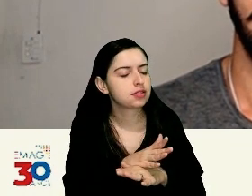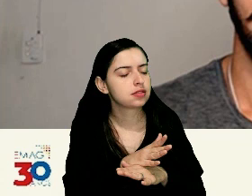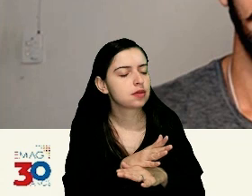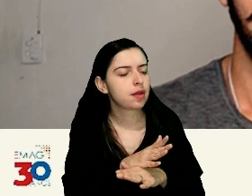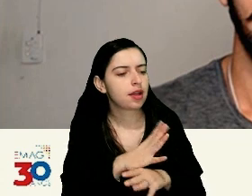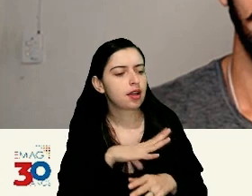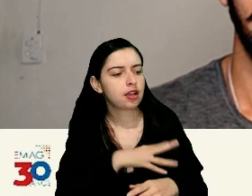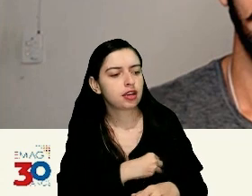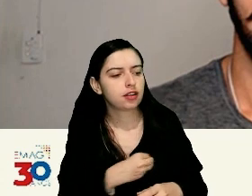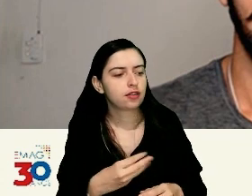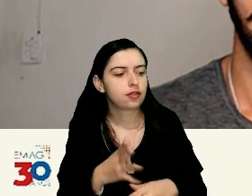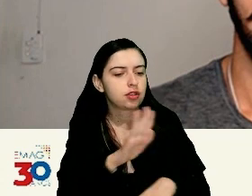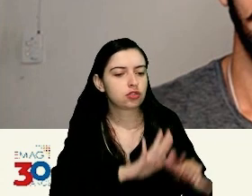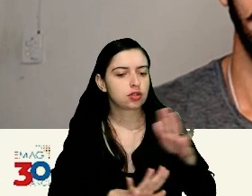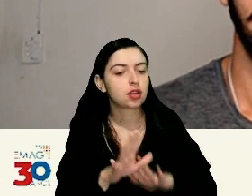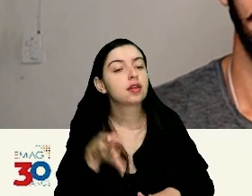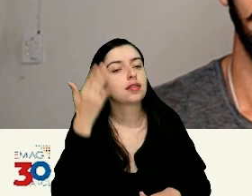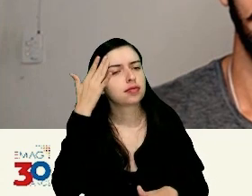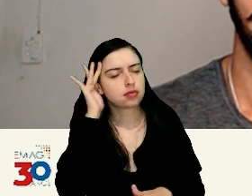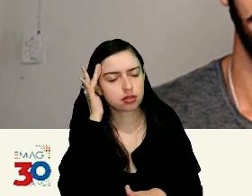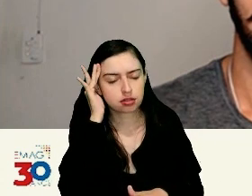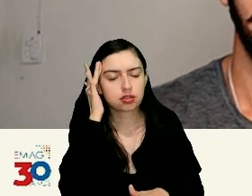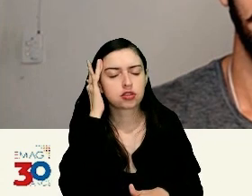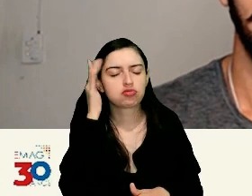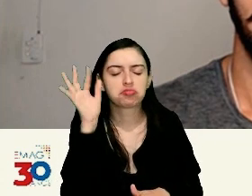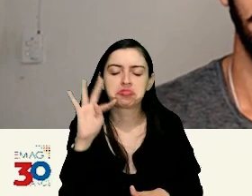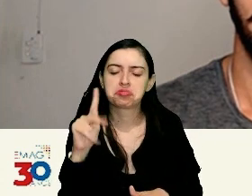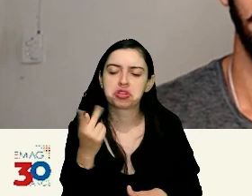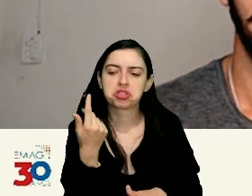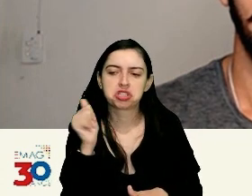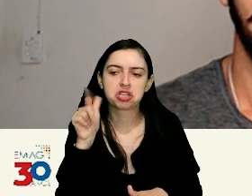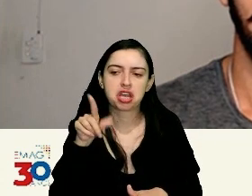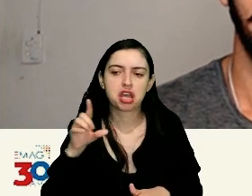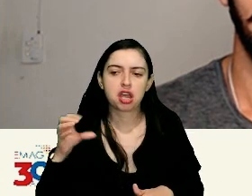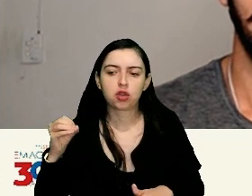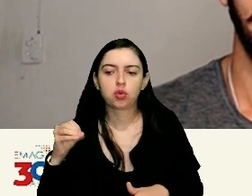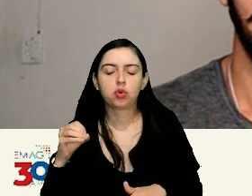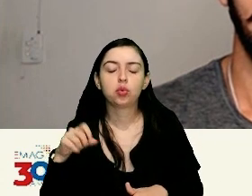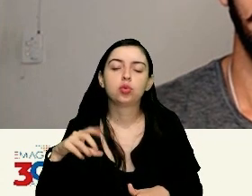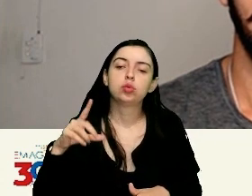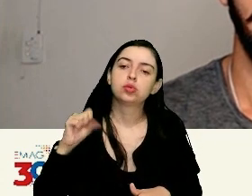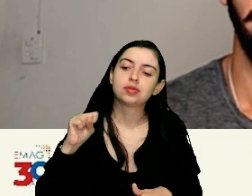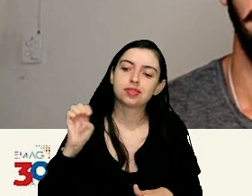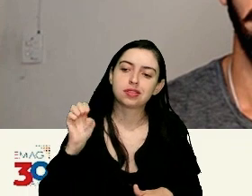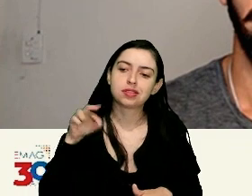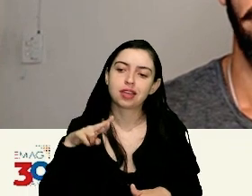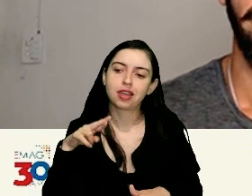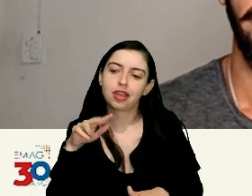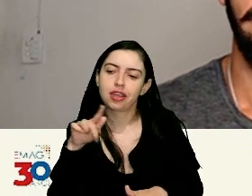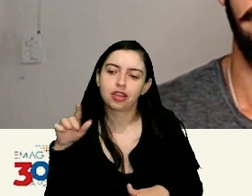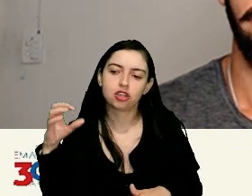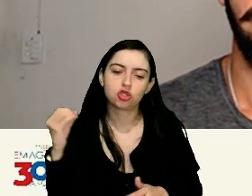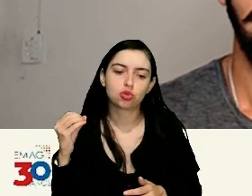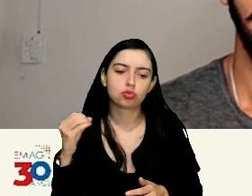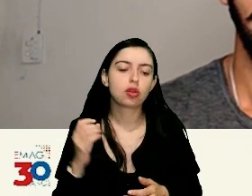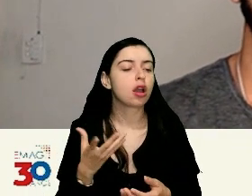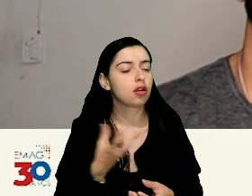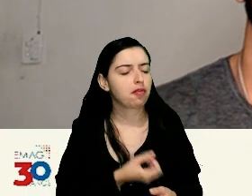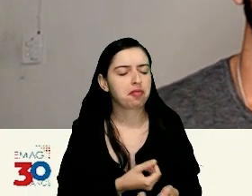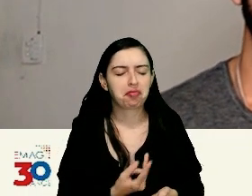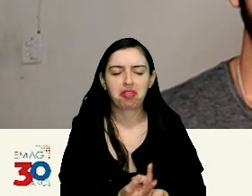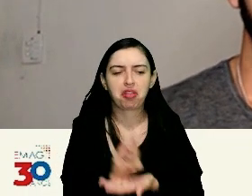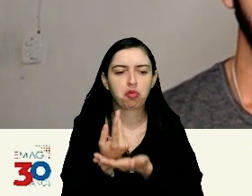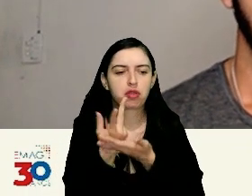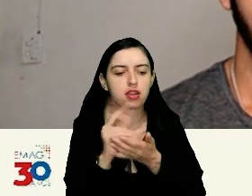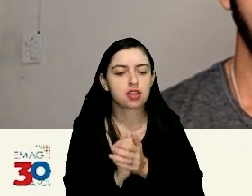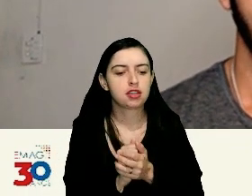no que o Thiago está falando, no que o Sérgio vai falar, porque todo mundo ganha, assim. Você ganha, a sua família ganha, a sua criança ganha, a